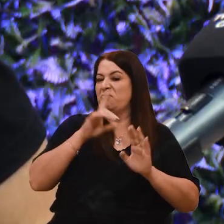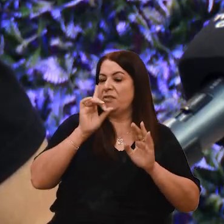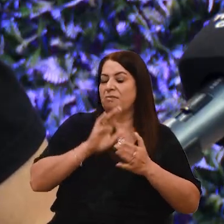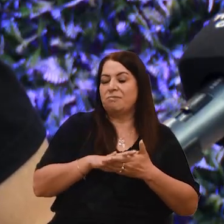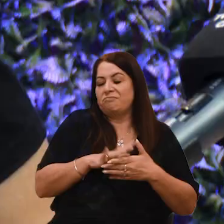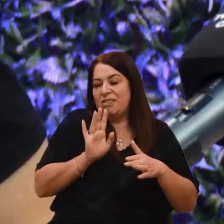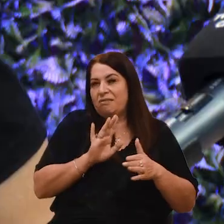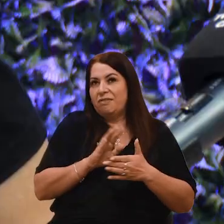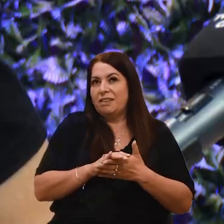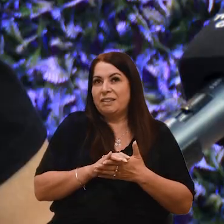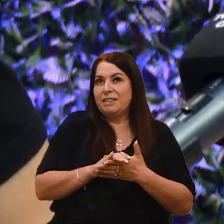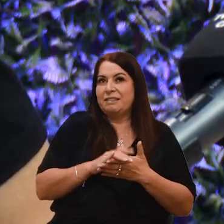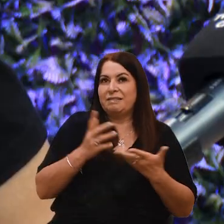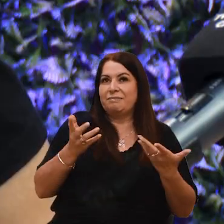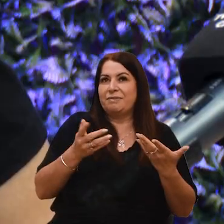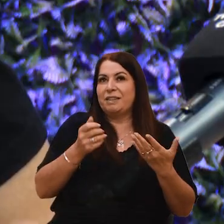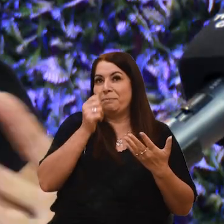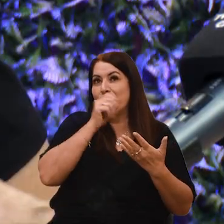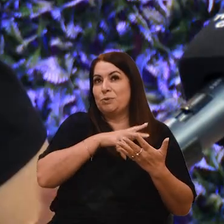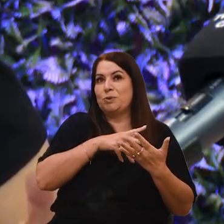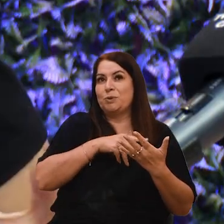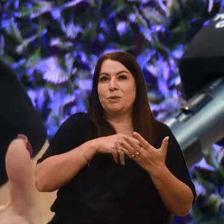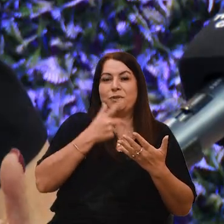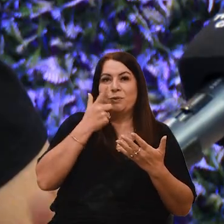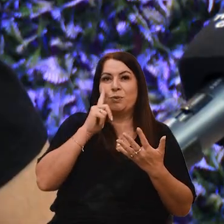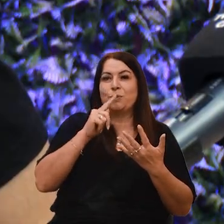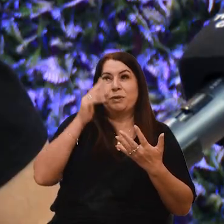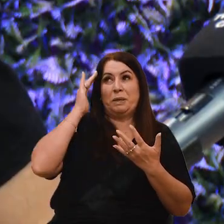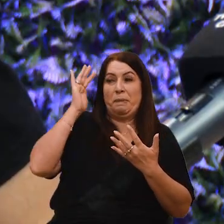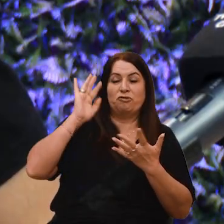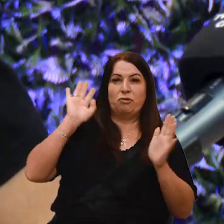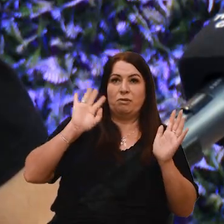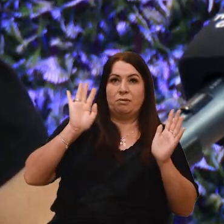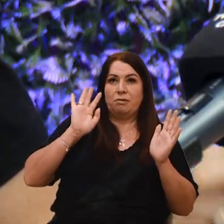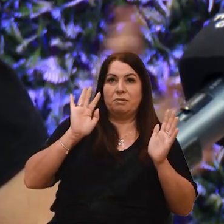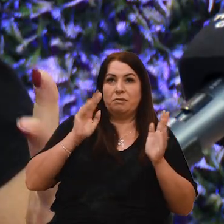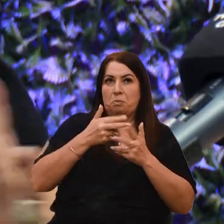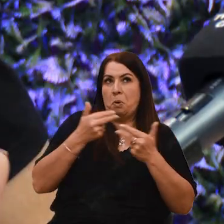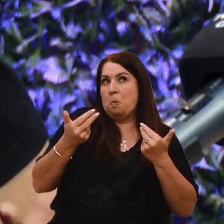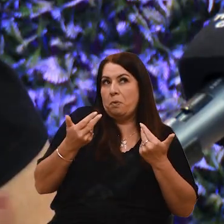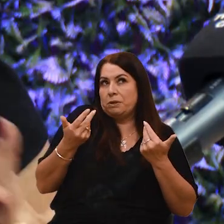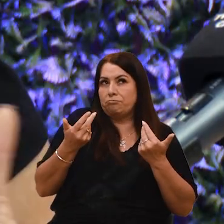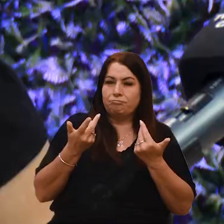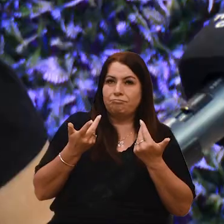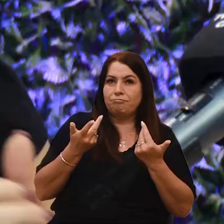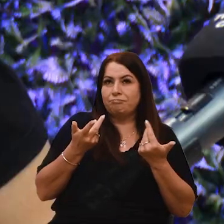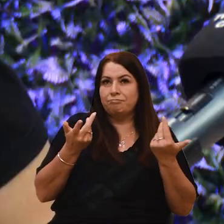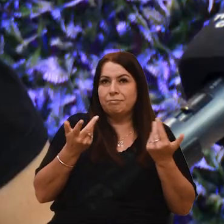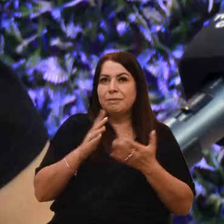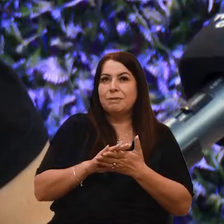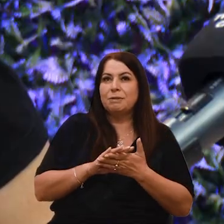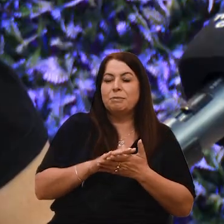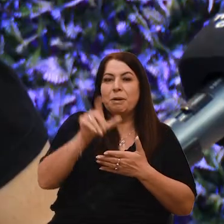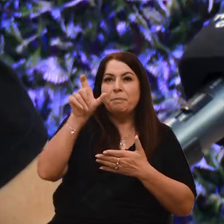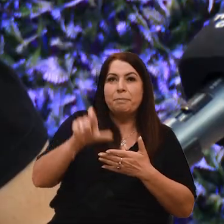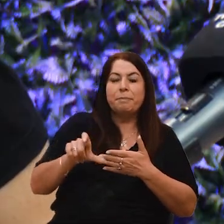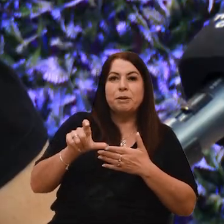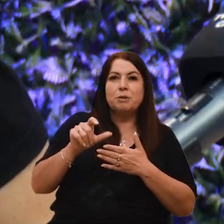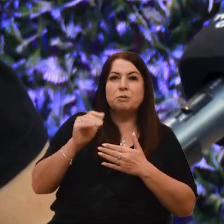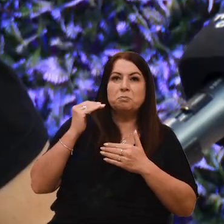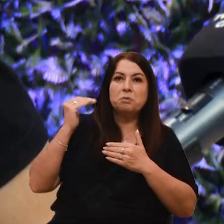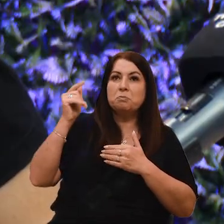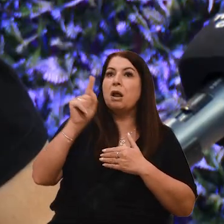né? que absurdo, não vou conseguir, imagina. Uma coisa, né? Uma pessoa assim, vim